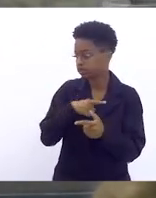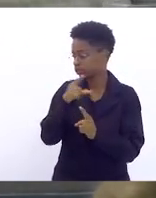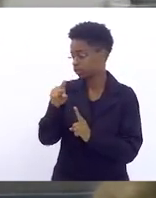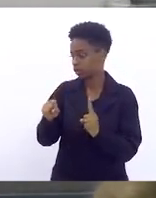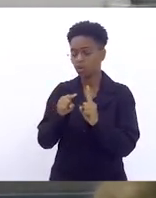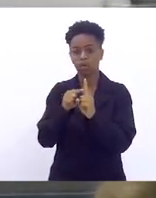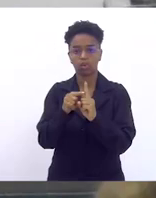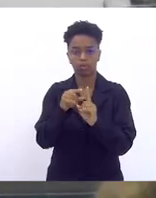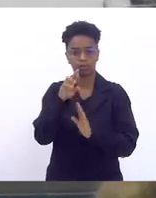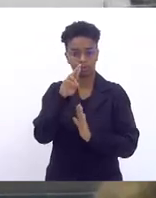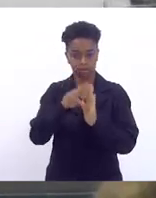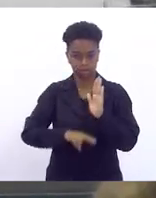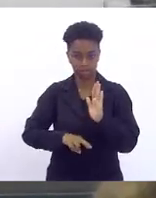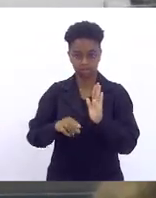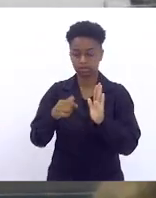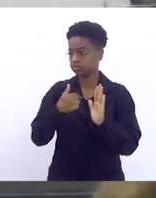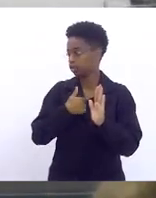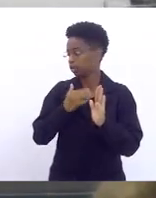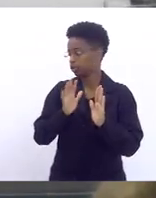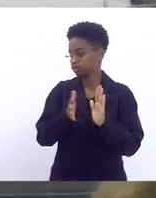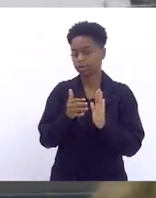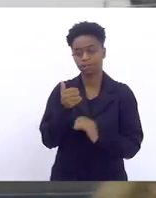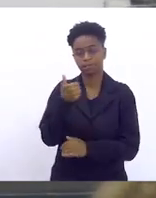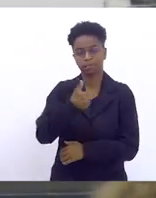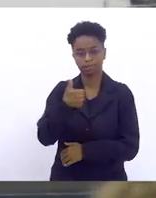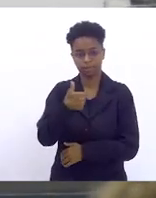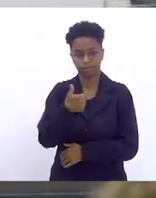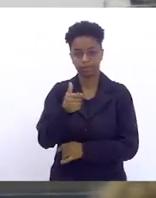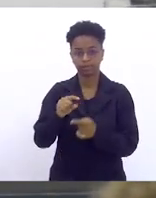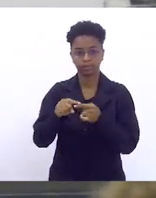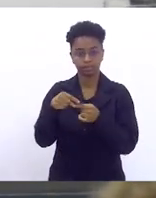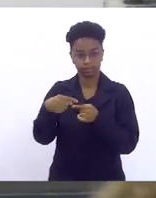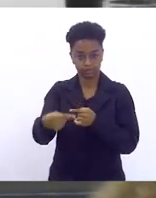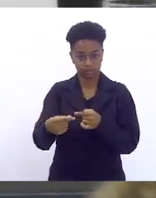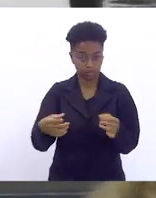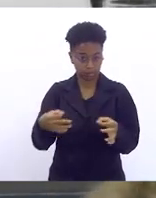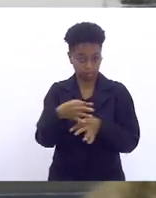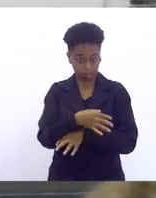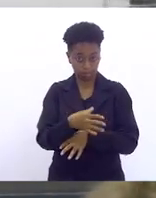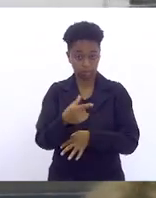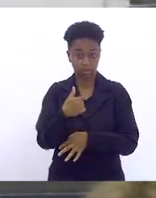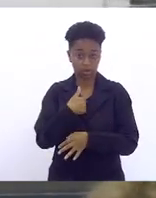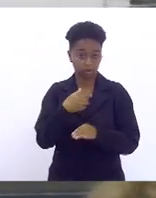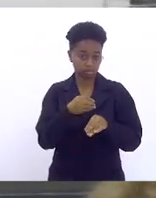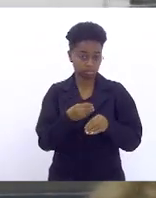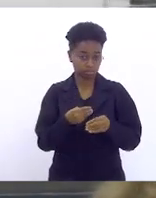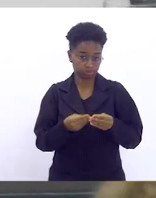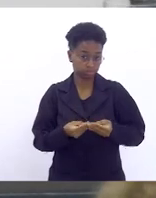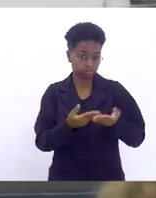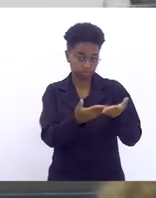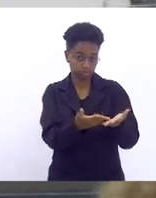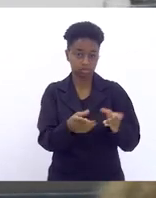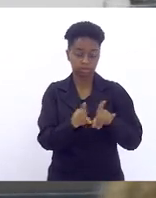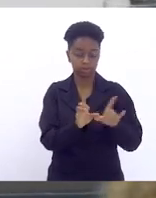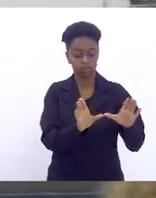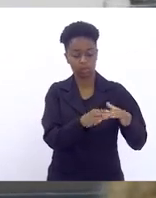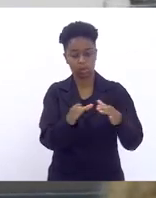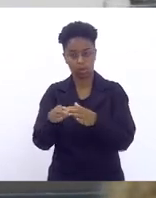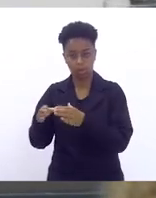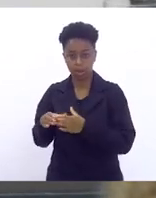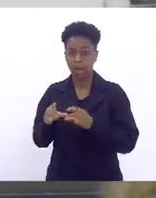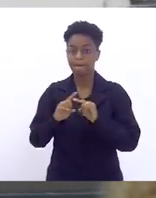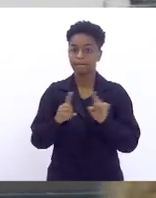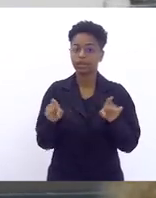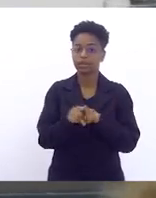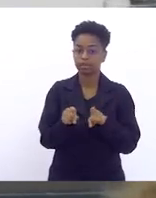relatório já tive uma primeira depois que tiver completamente pronto eu vou encaminhar também as comissões aqui mas